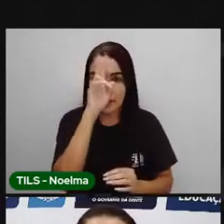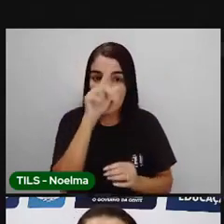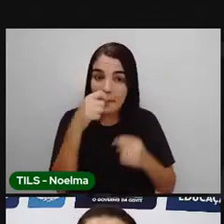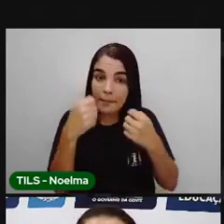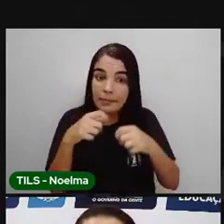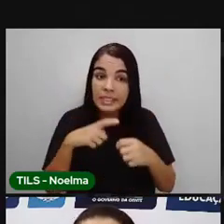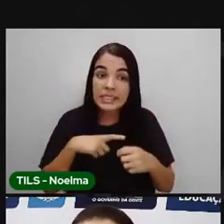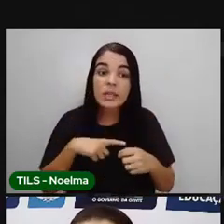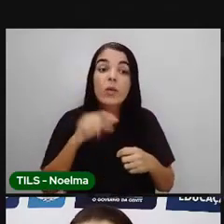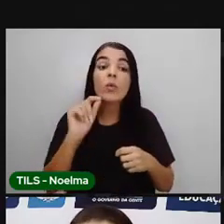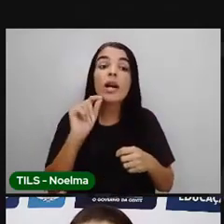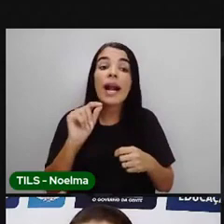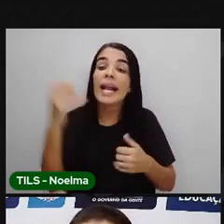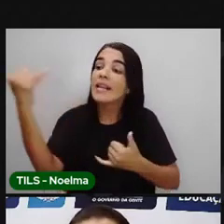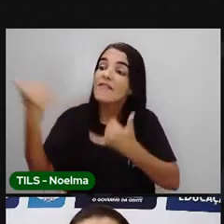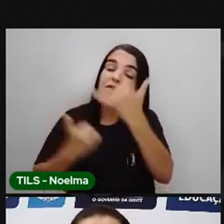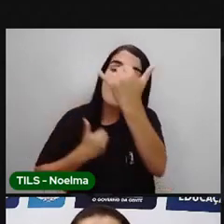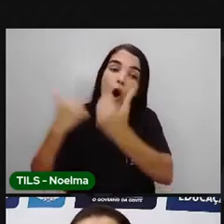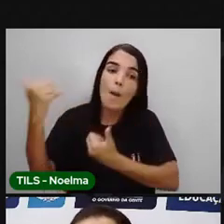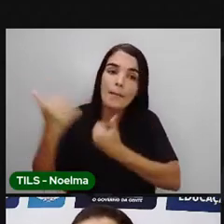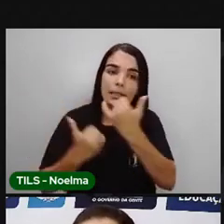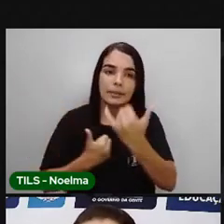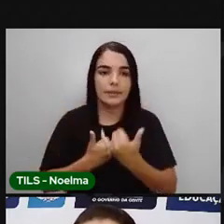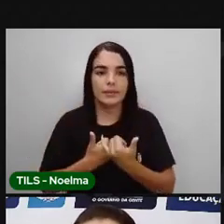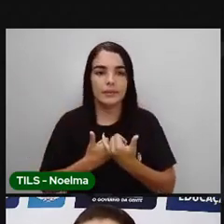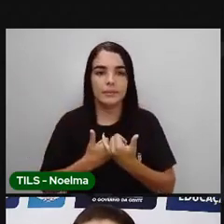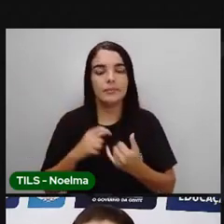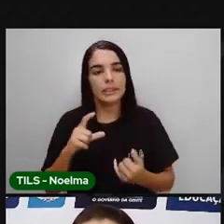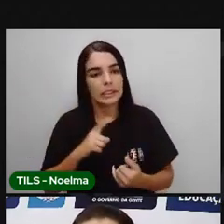gente primeiro tem que coletar dados, né? Quando